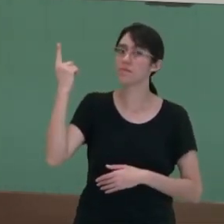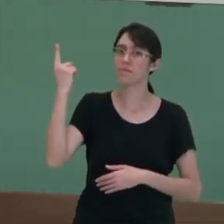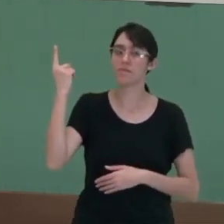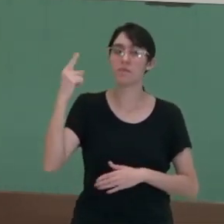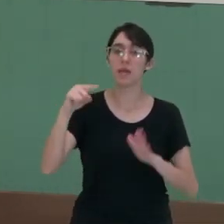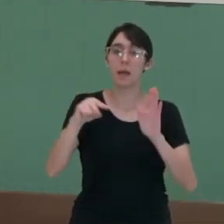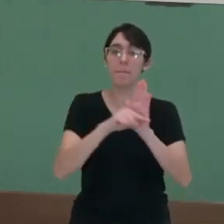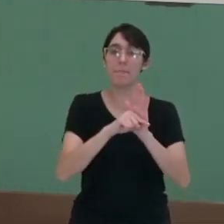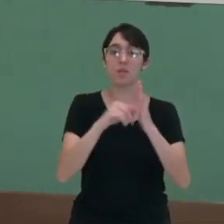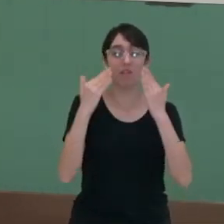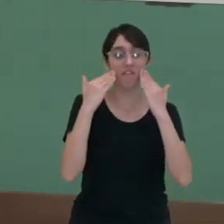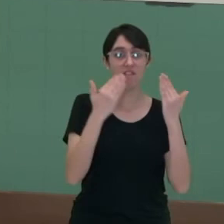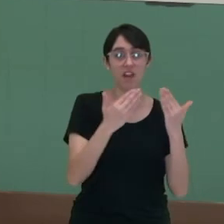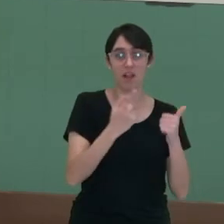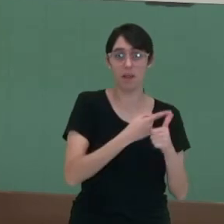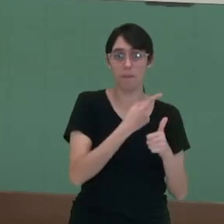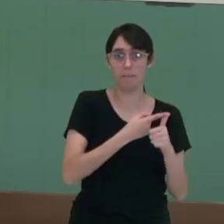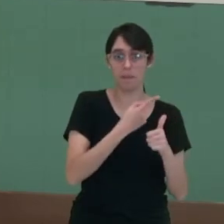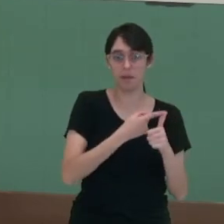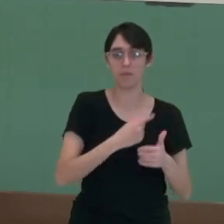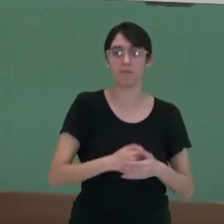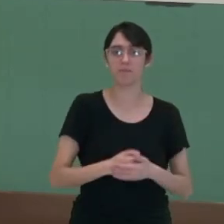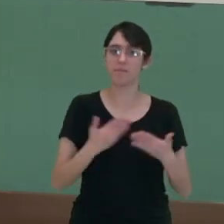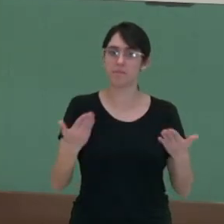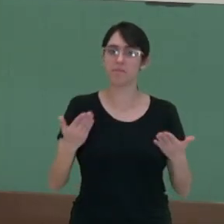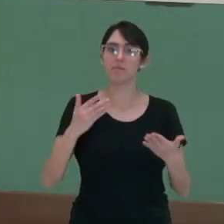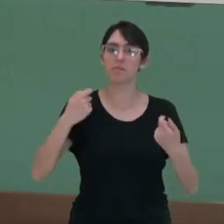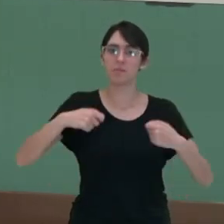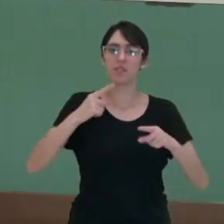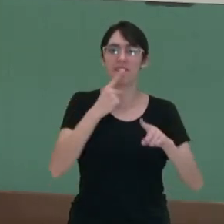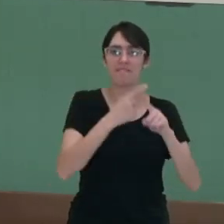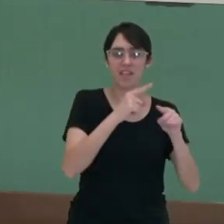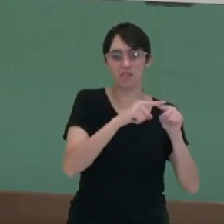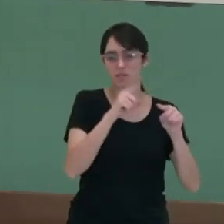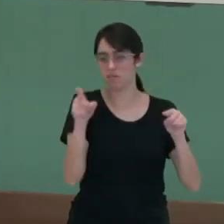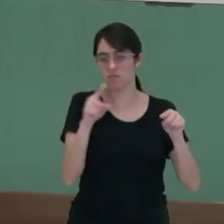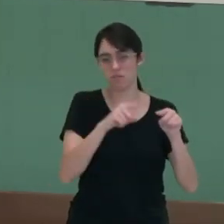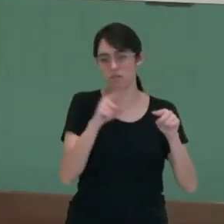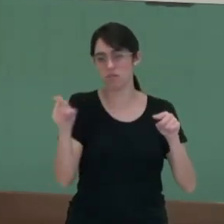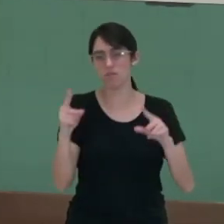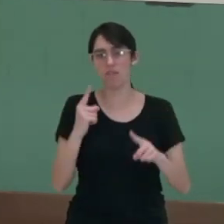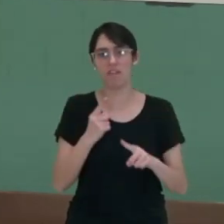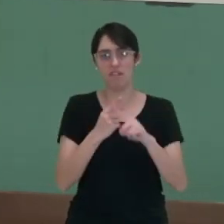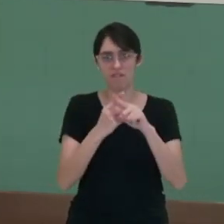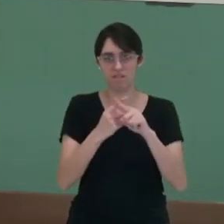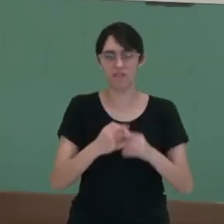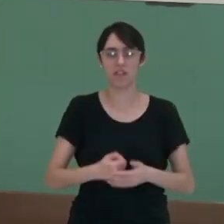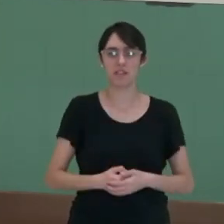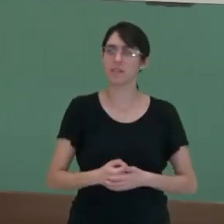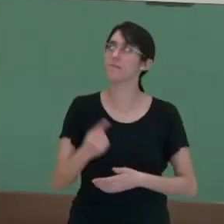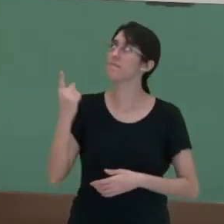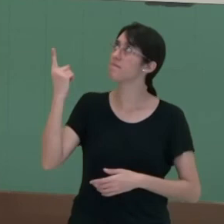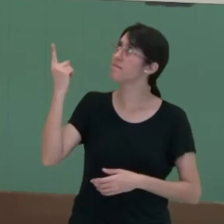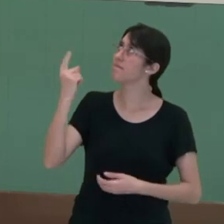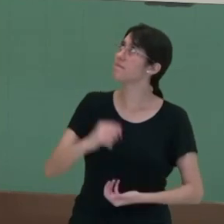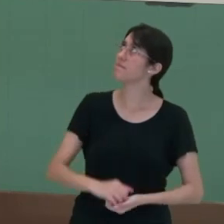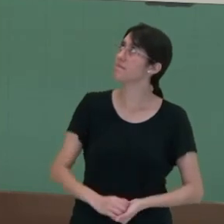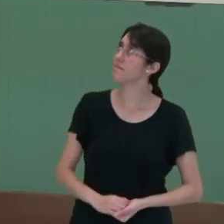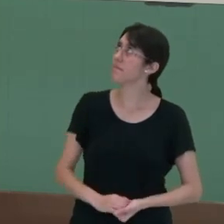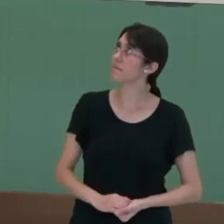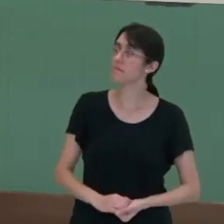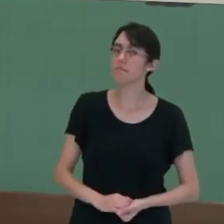que é composto do binômio. Então, eu tenho que fazer a distributiva do menos para o 2.000 e do menos para o 40x.